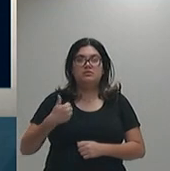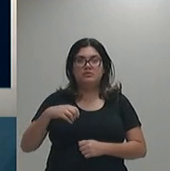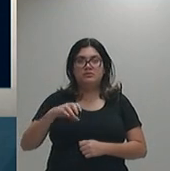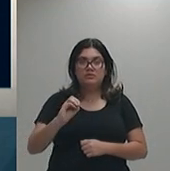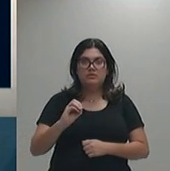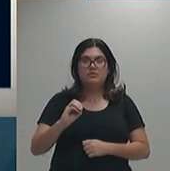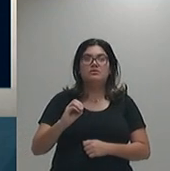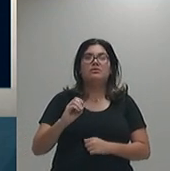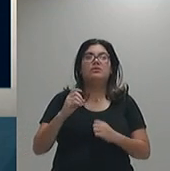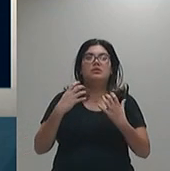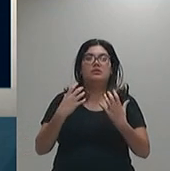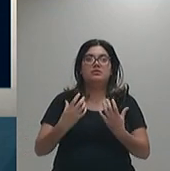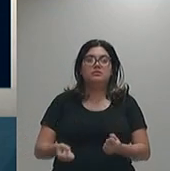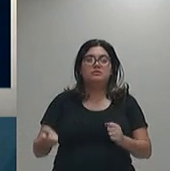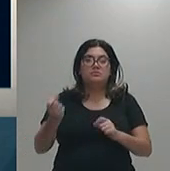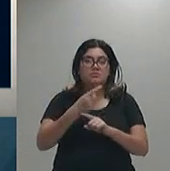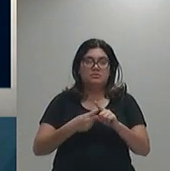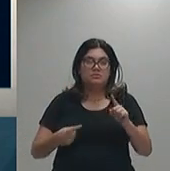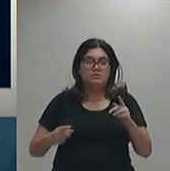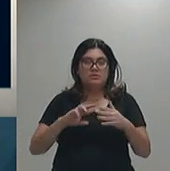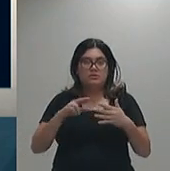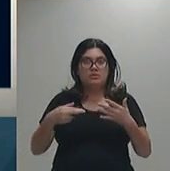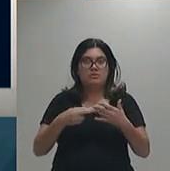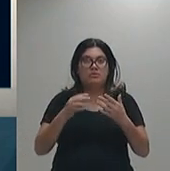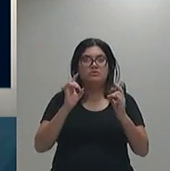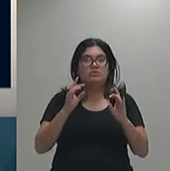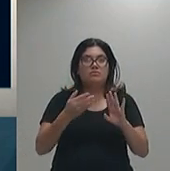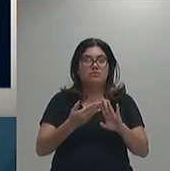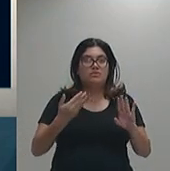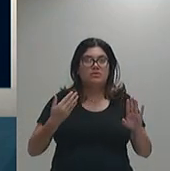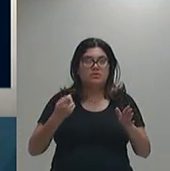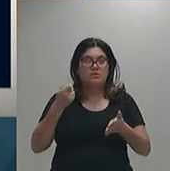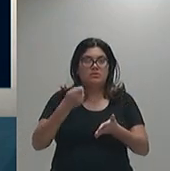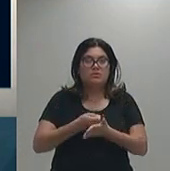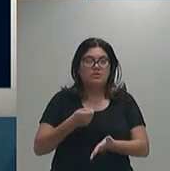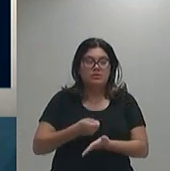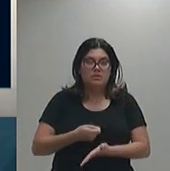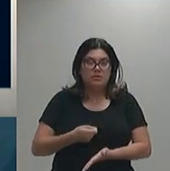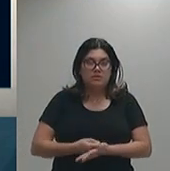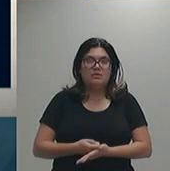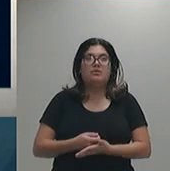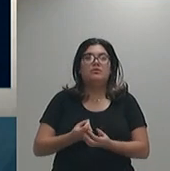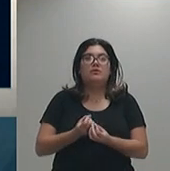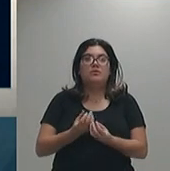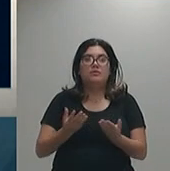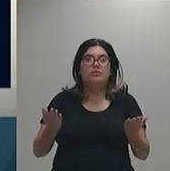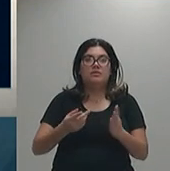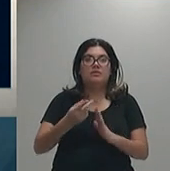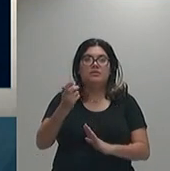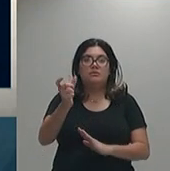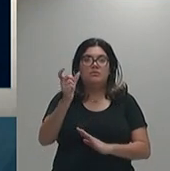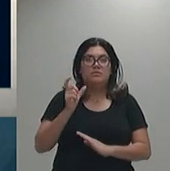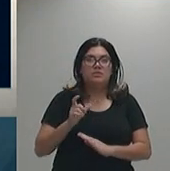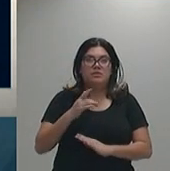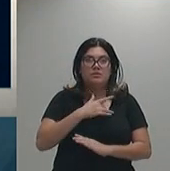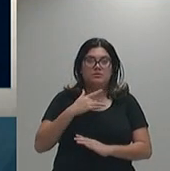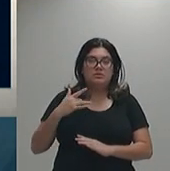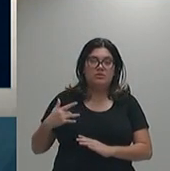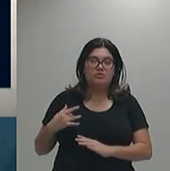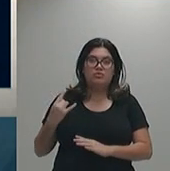ao recurso especial apenas para afastar obrigatoriedade de oferecimento do plano de saúde individual